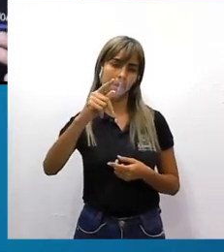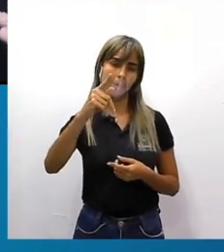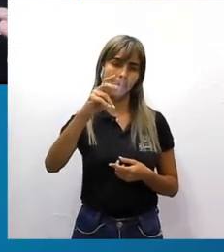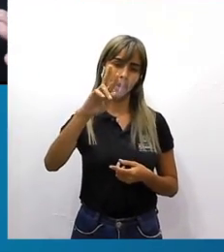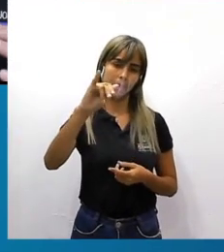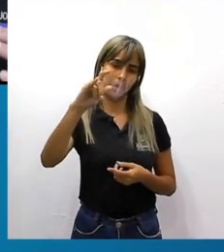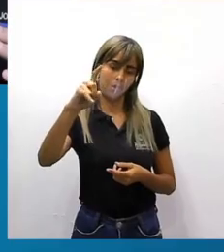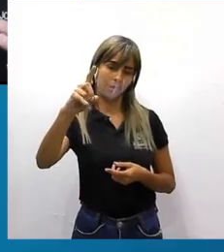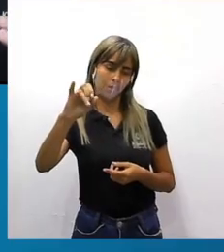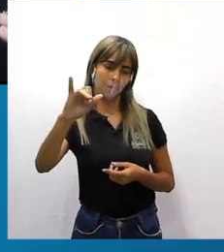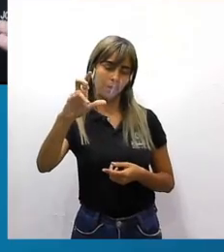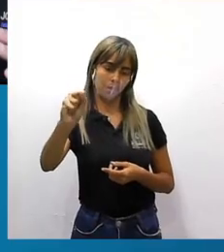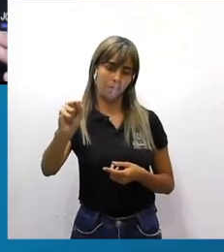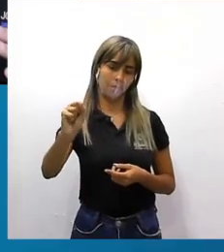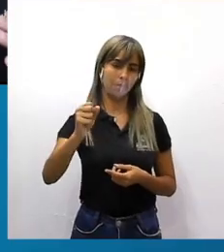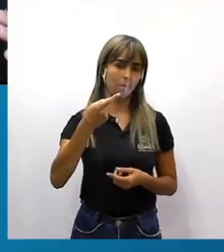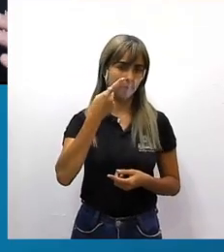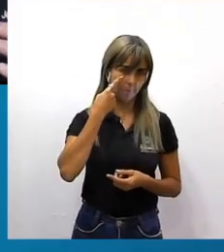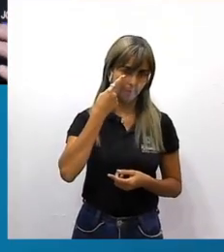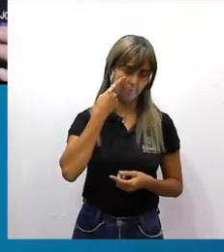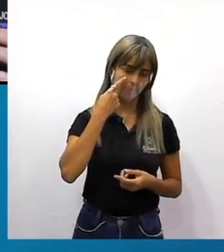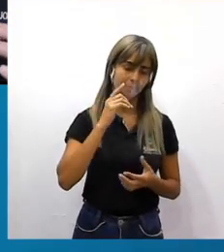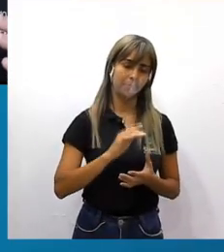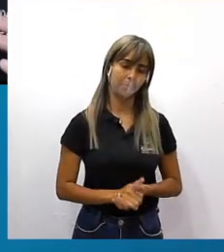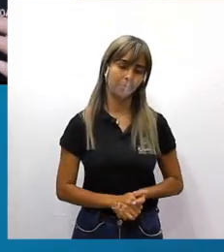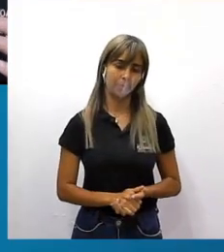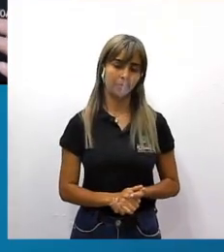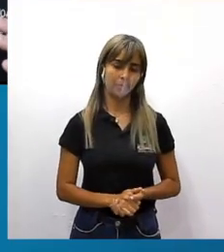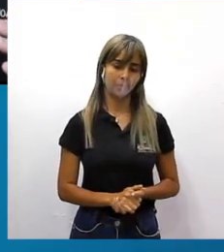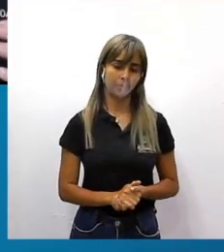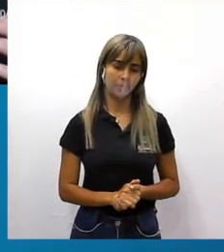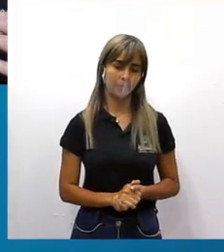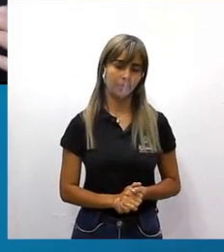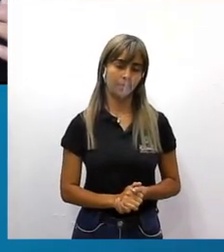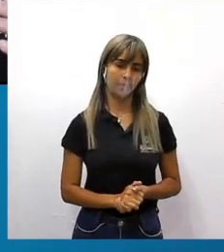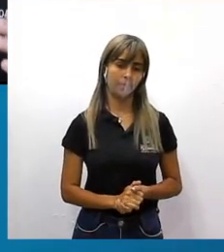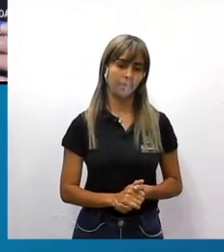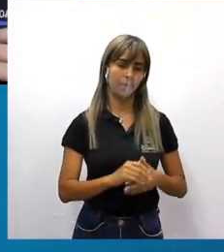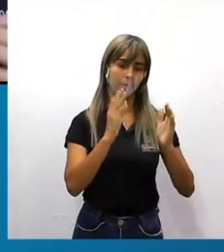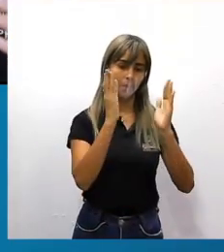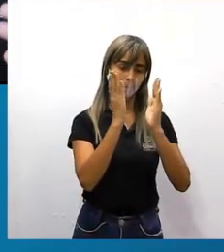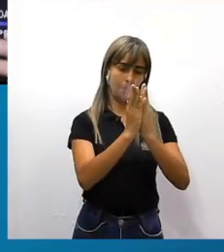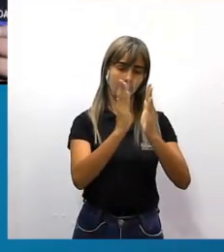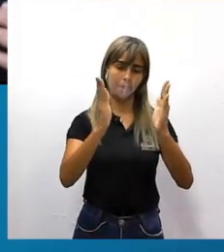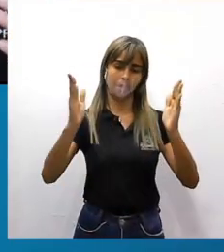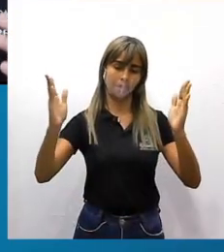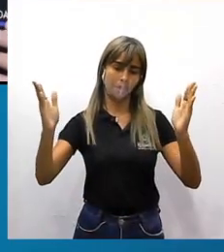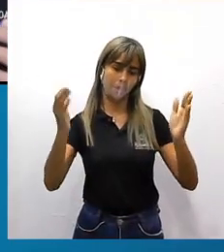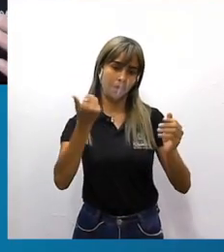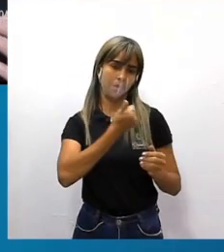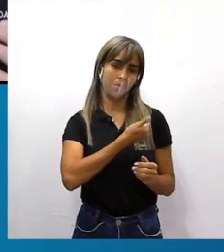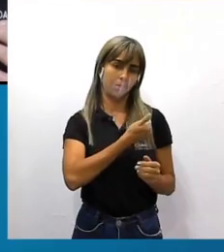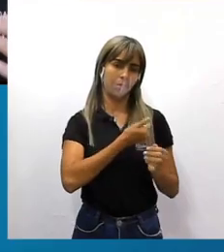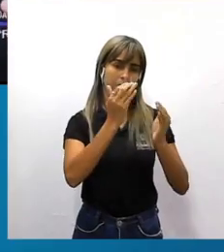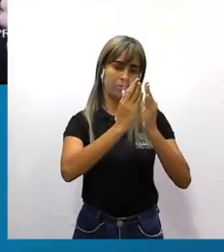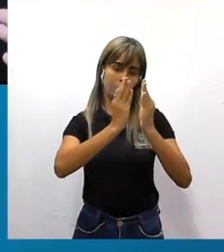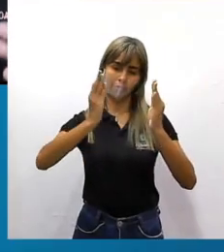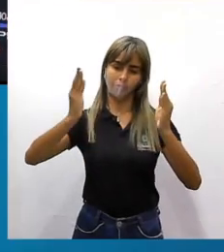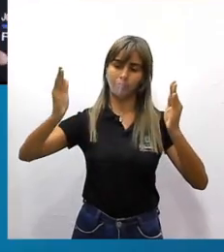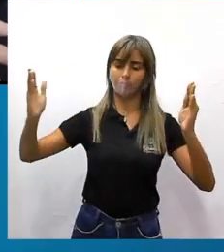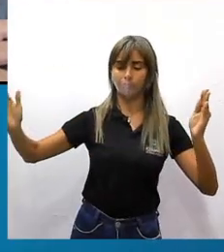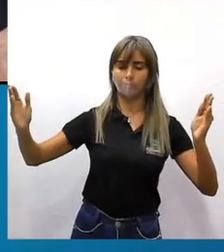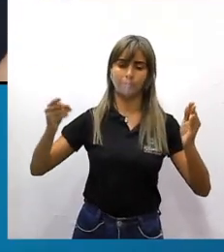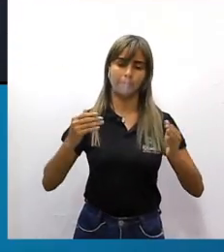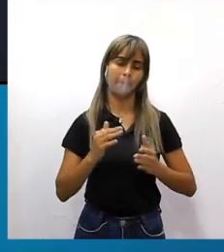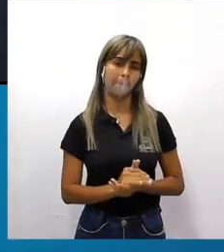repete. Beleza? Então, se liga aí, dízima periódica tem uma parte periódica que se repete nas casas decimais.